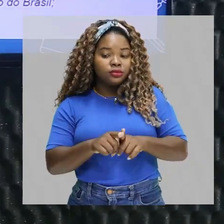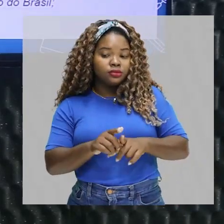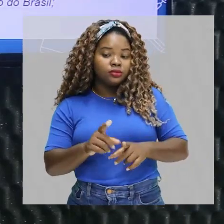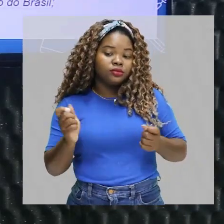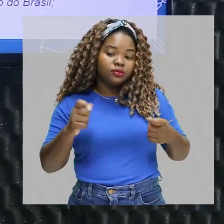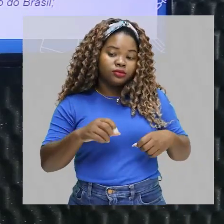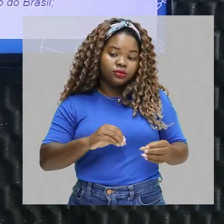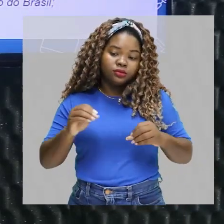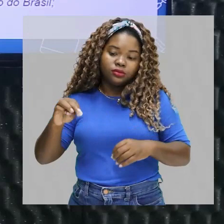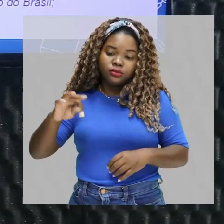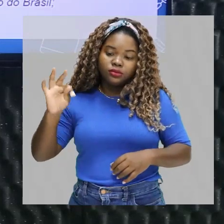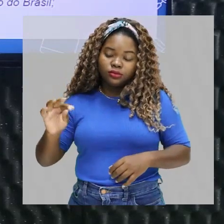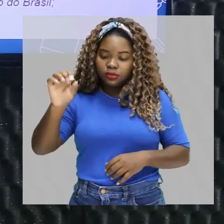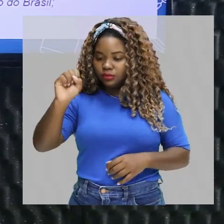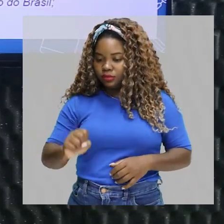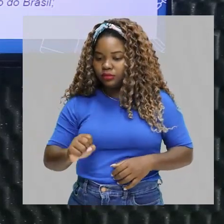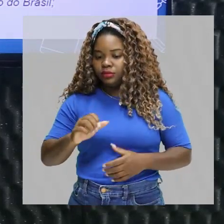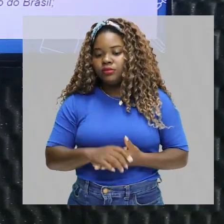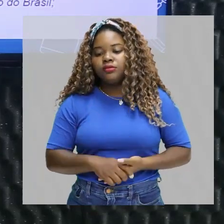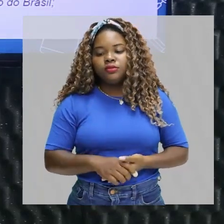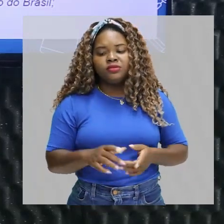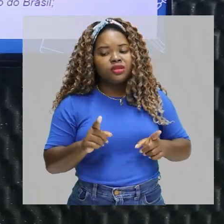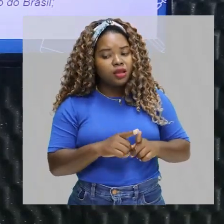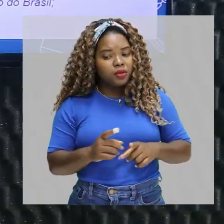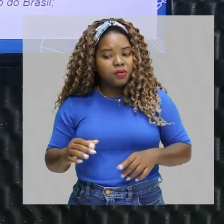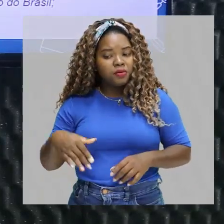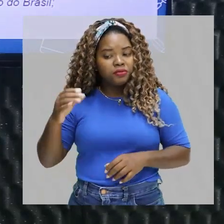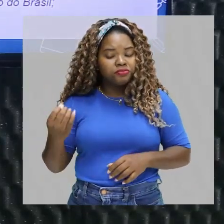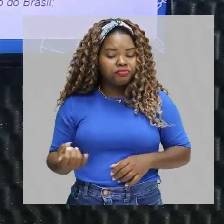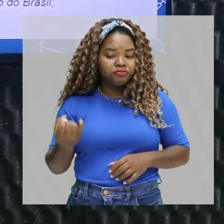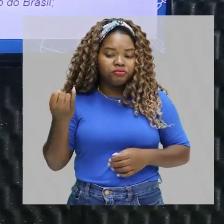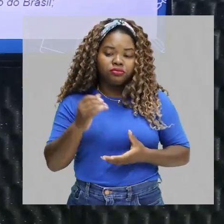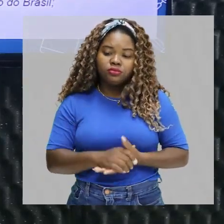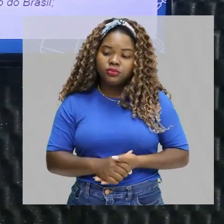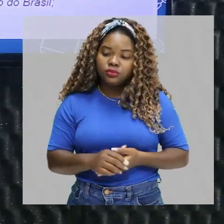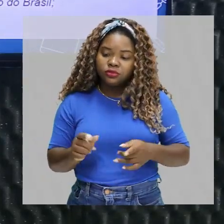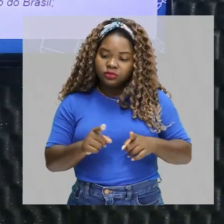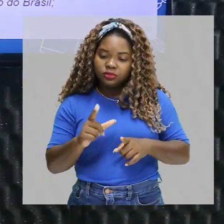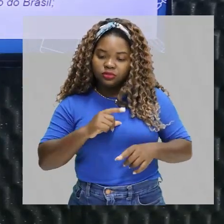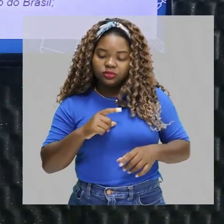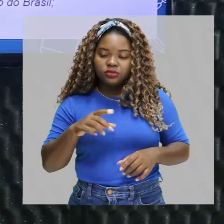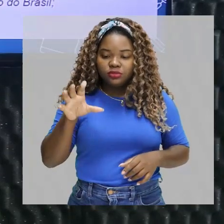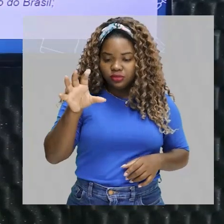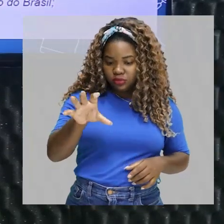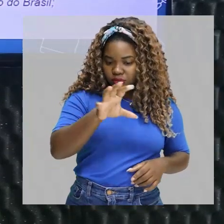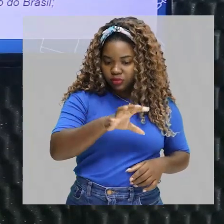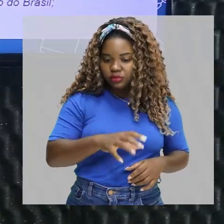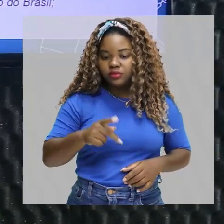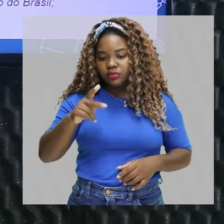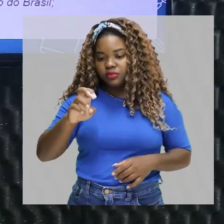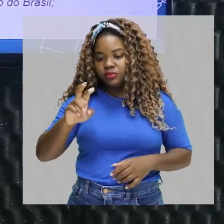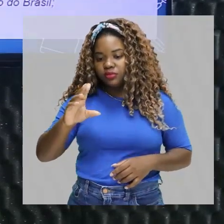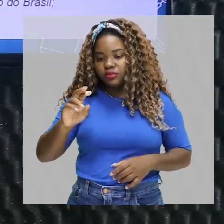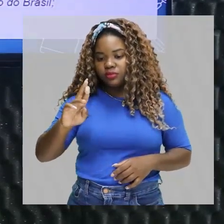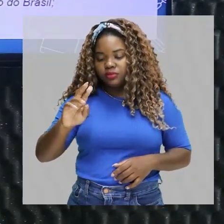podemos citar o Mato Grosso do Sul também aí por exemplo uma grande importância Tá certo nós vamos ter nessa região galera a pecuária